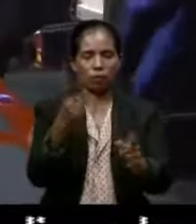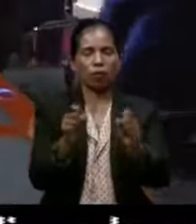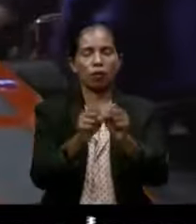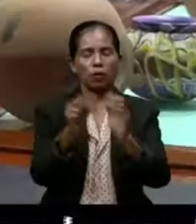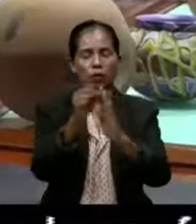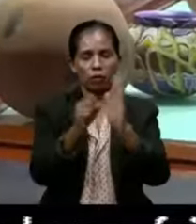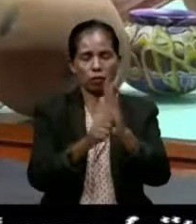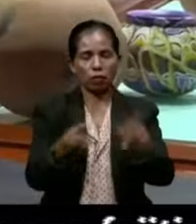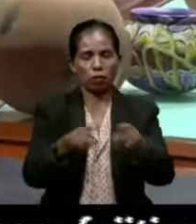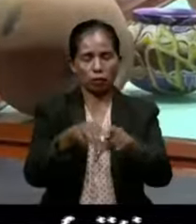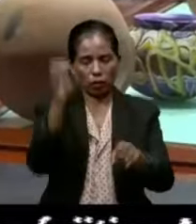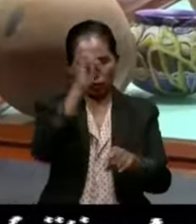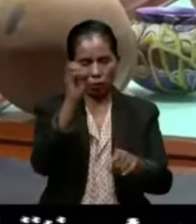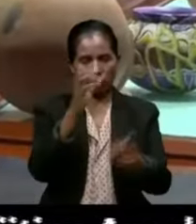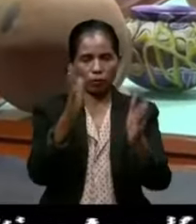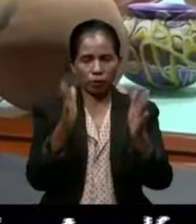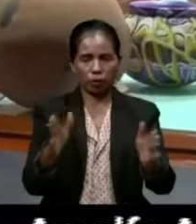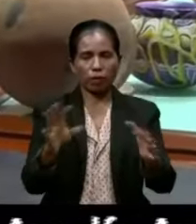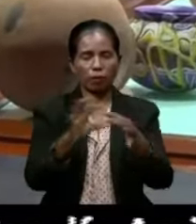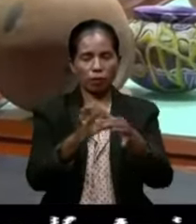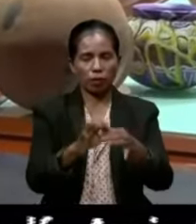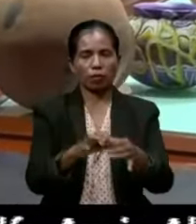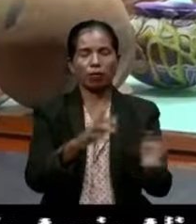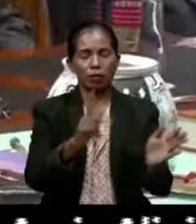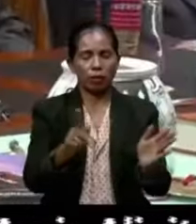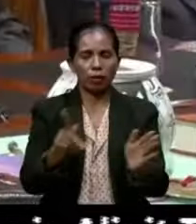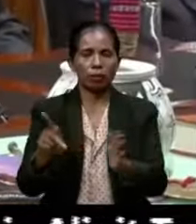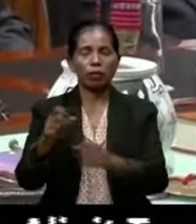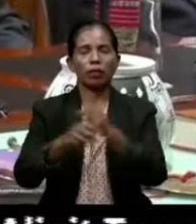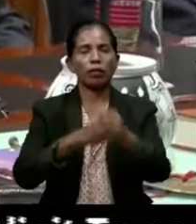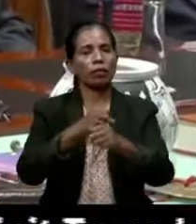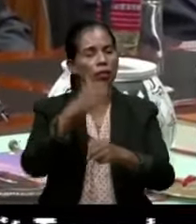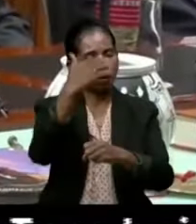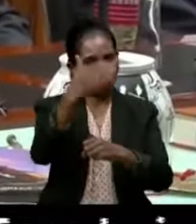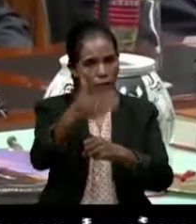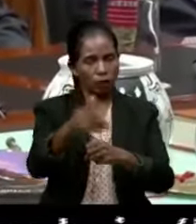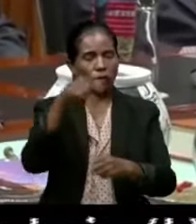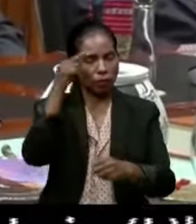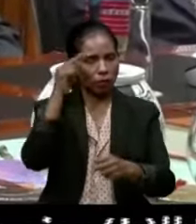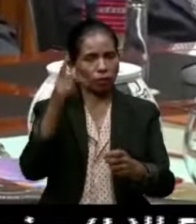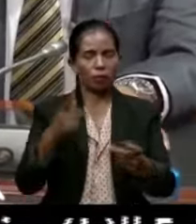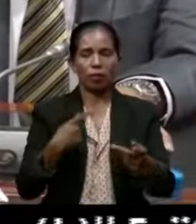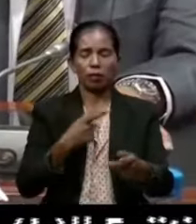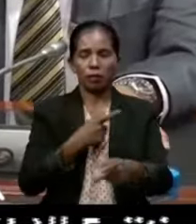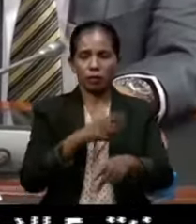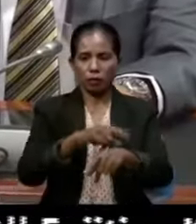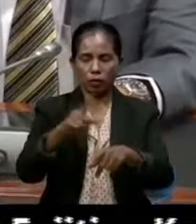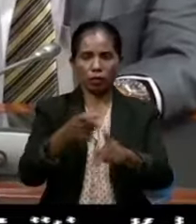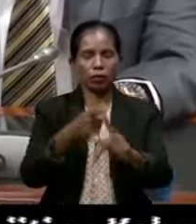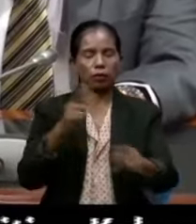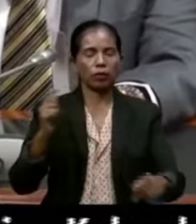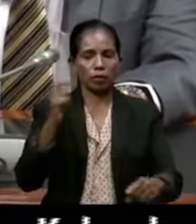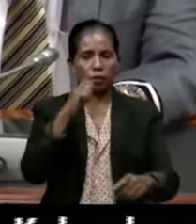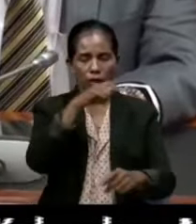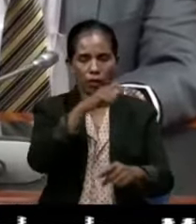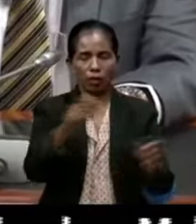estatuto hanesan observador, tuir plano Timor-Leste se sai membro pleno ASEAN ya tinangwain. Finalize nemos, grupo amizade parlamentar husi Tailandia, asorumalu